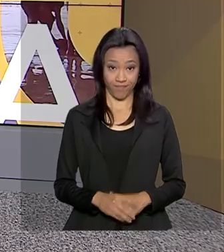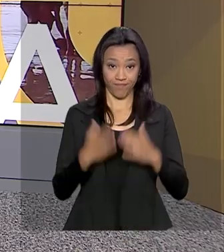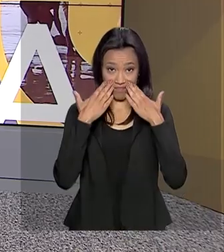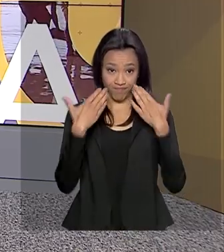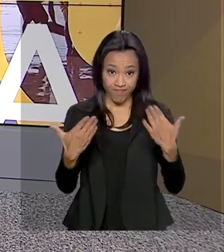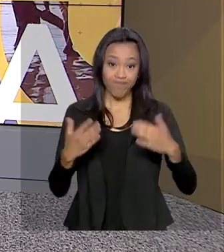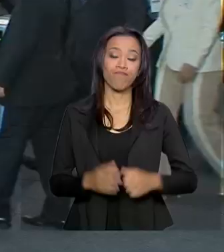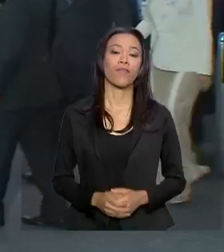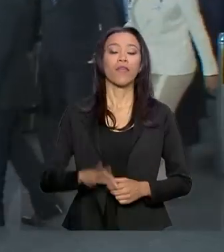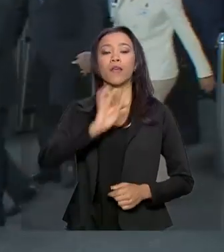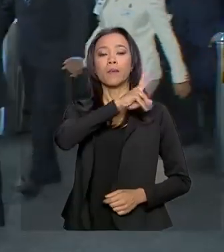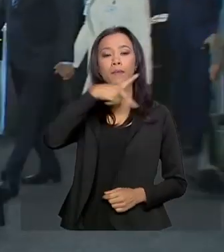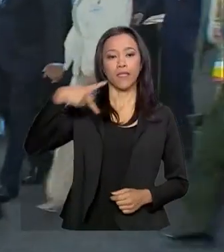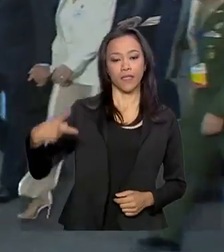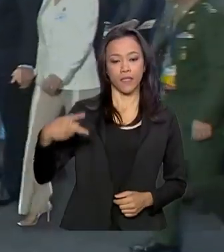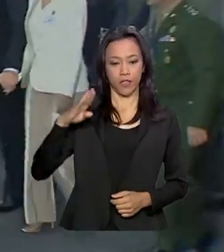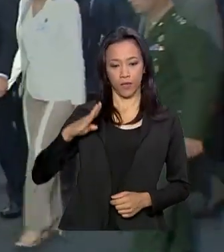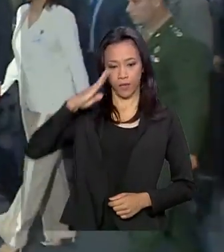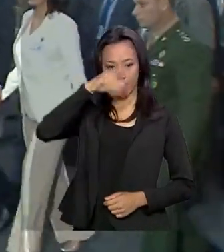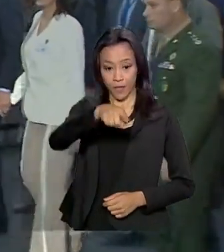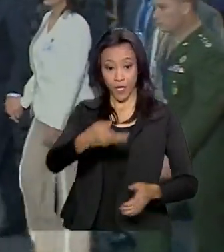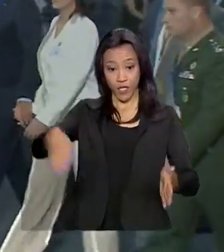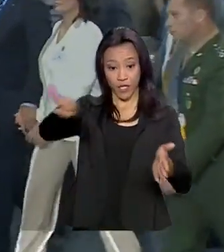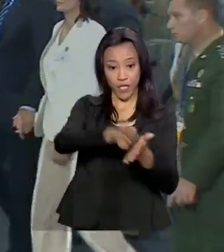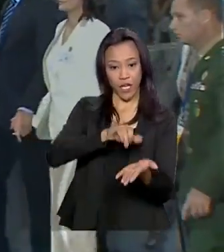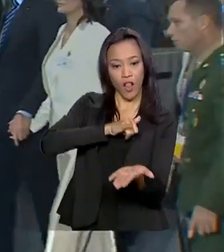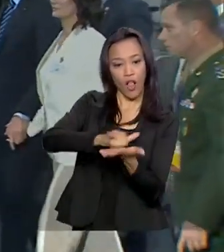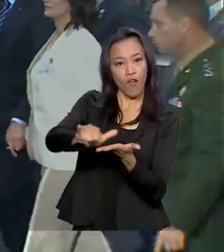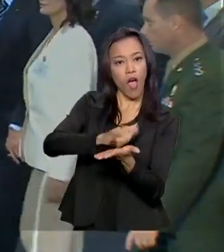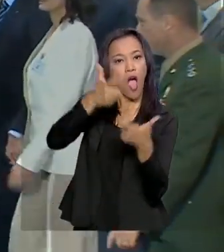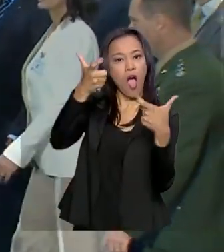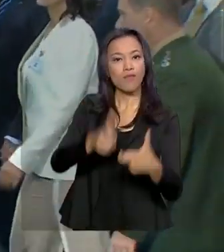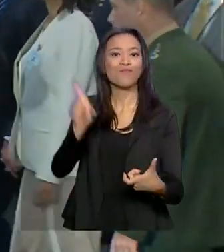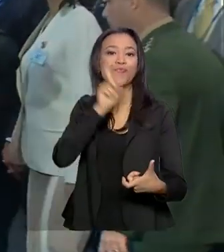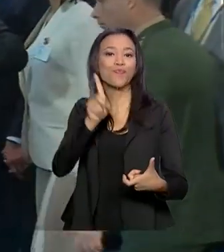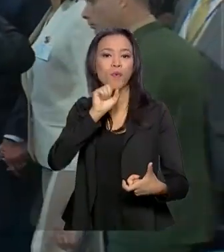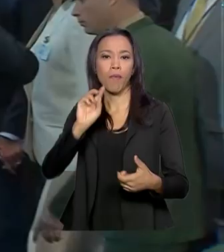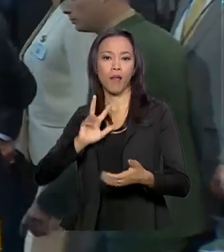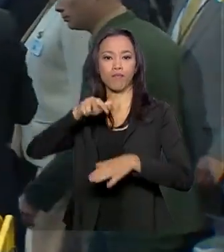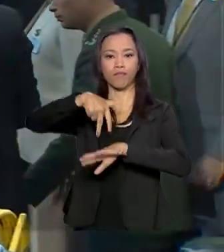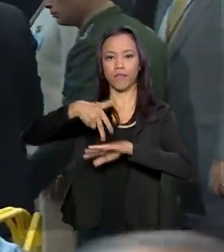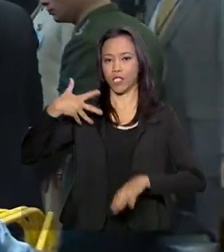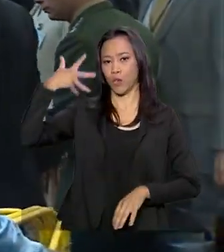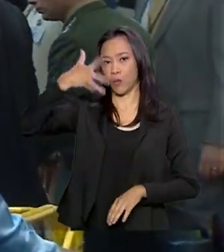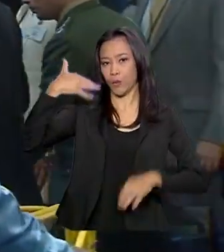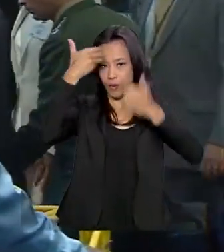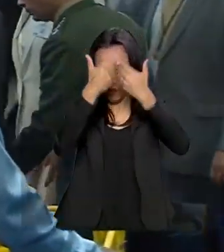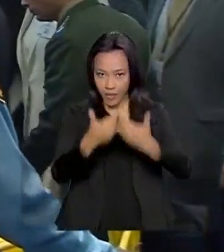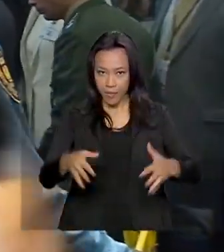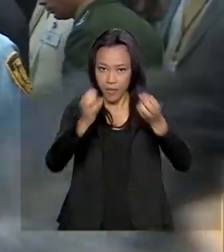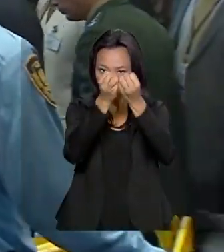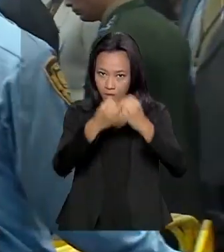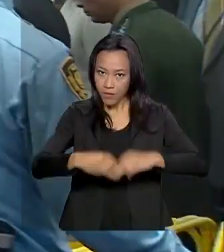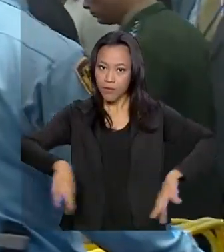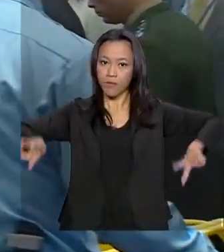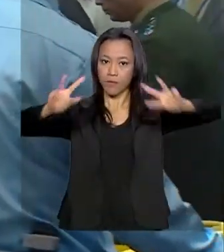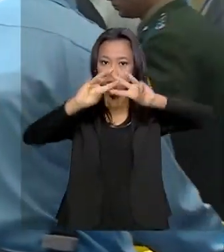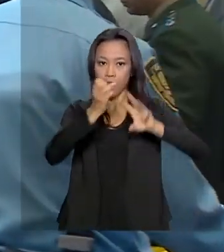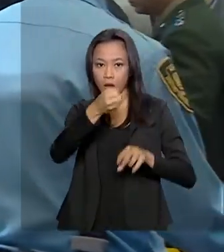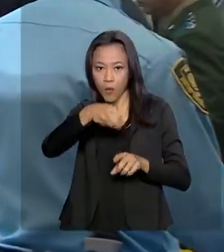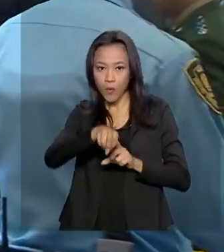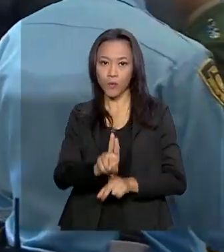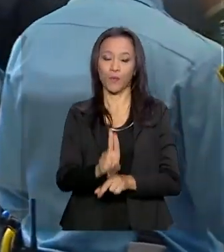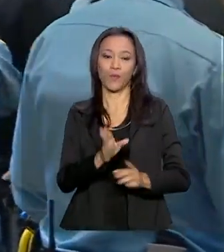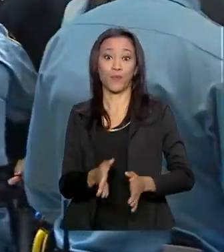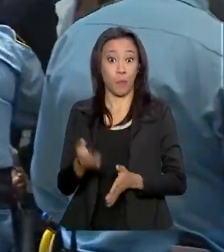dia o presidente jair bolsonaro chega a nova york para fazer discurso de abertura da assembléia geral das nações unidas o